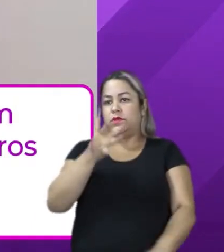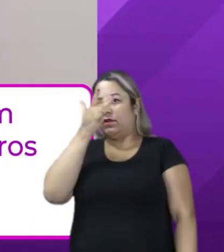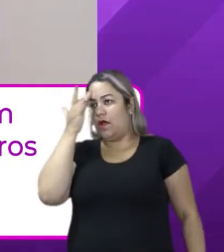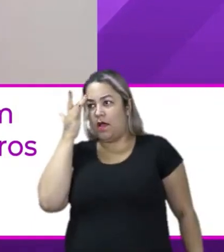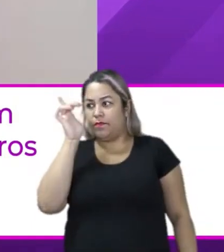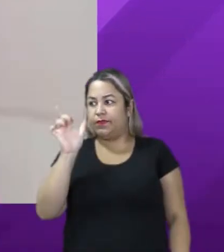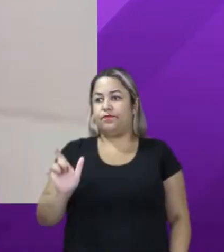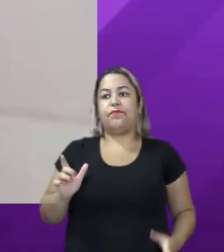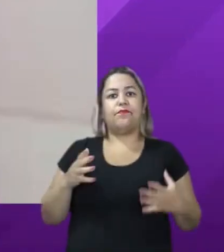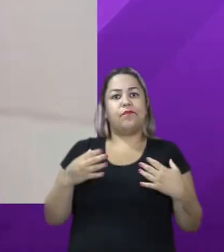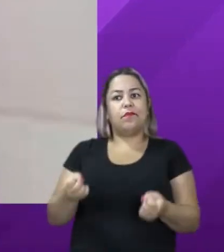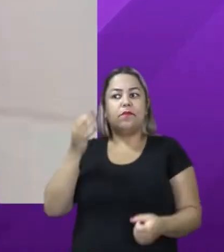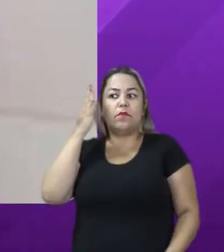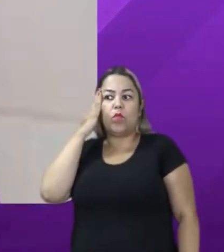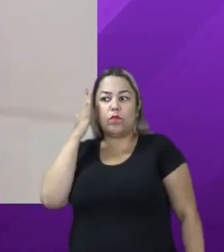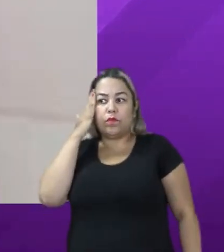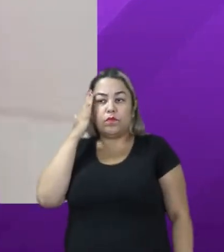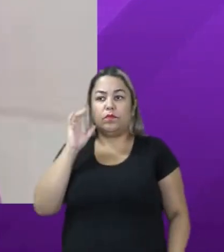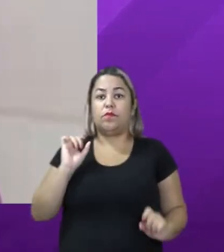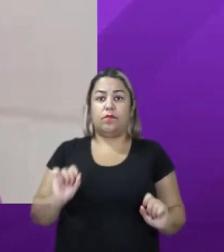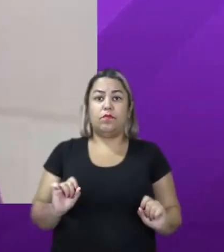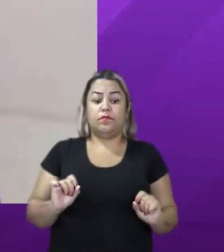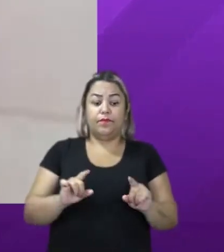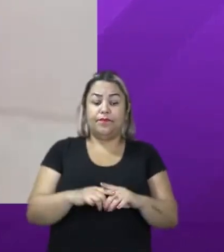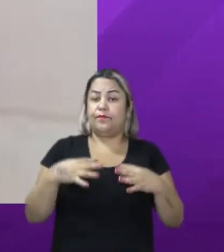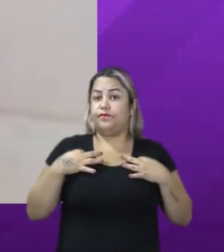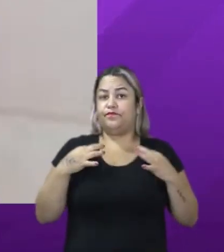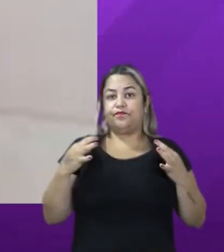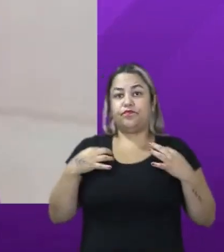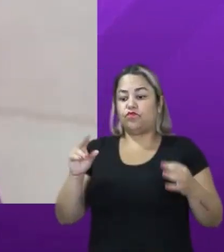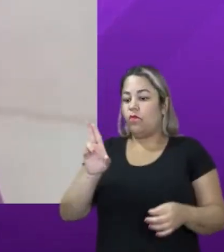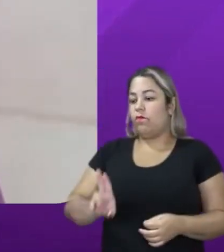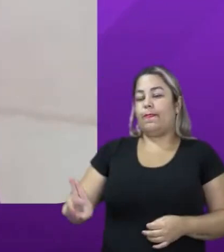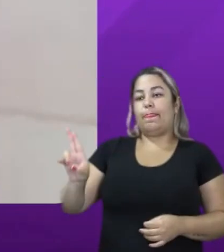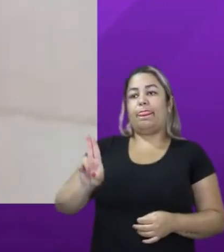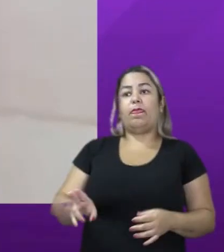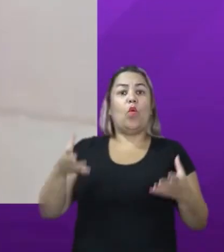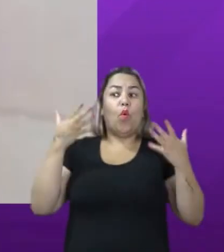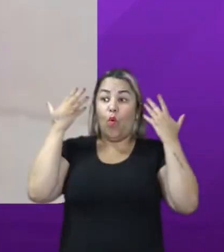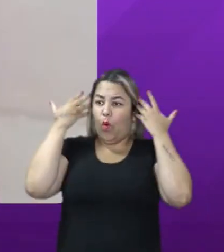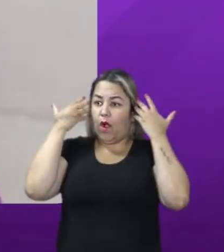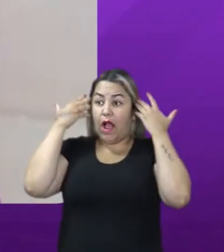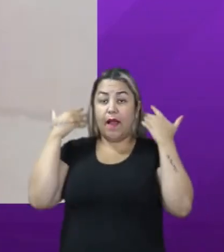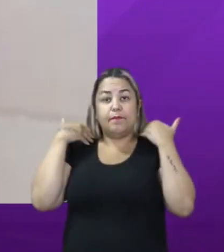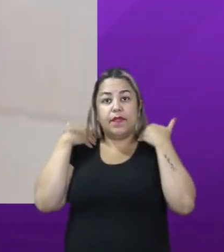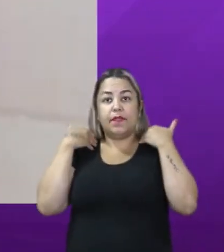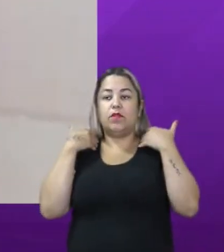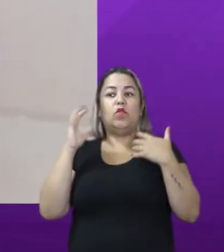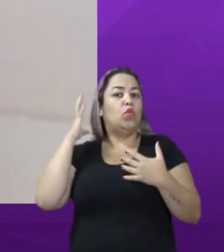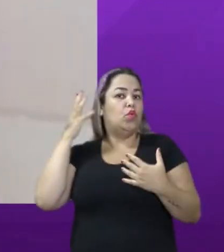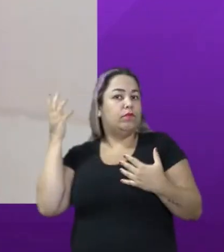nós mulheres basta muitas vezes a roupa que a gente está usando, o formato do cabelo que a gente está usando, o penteado que a